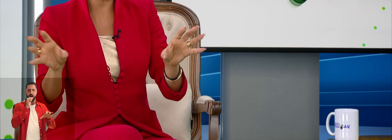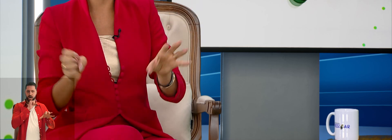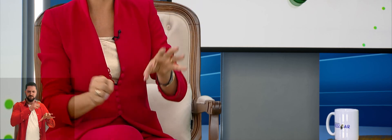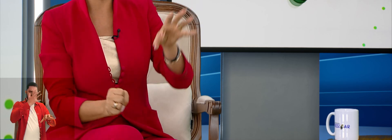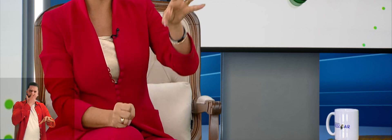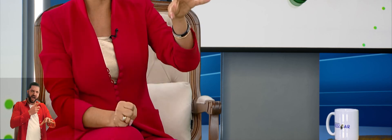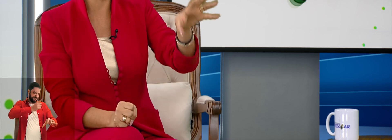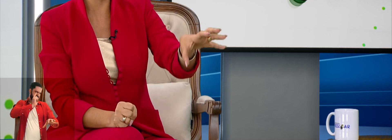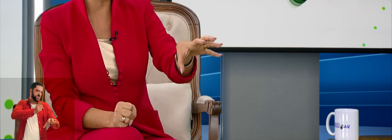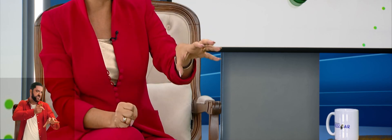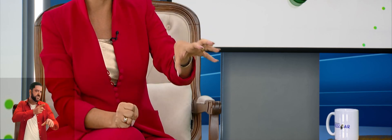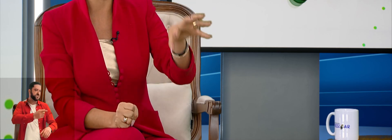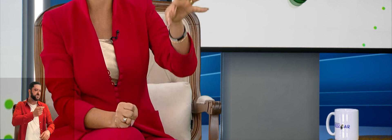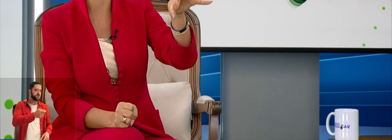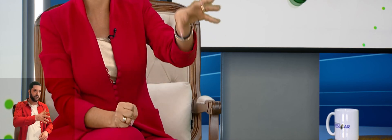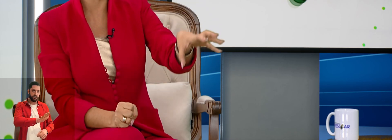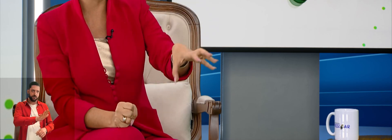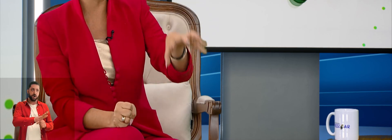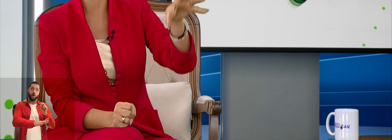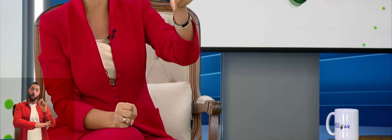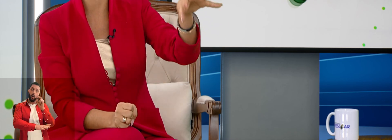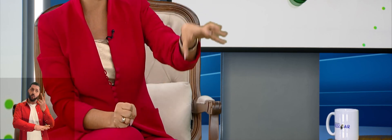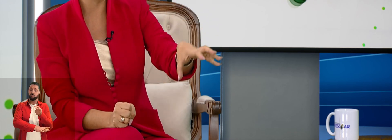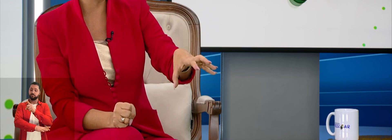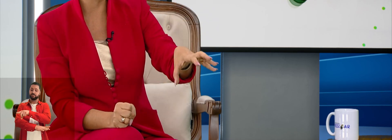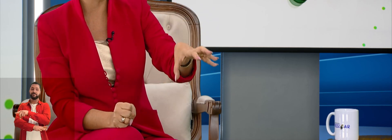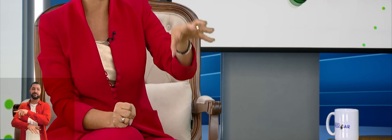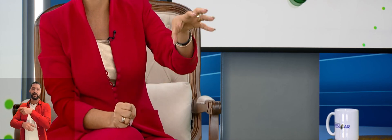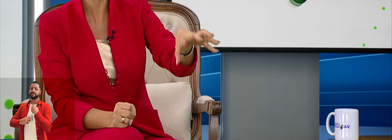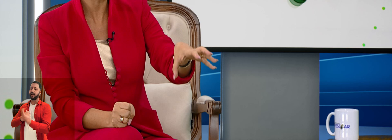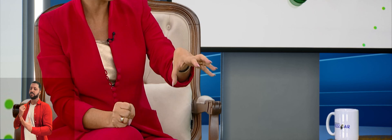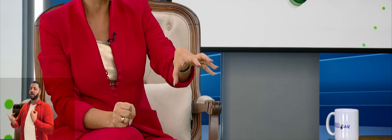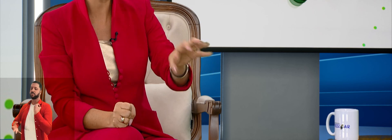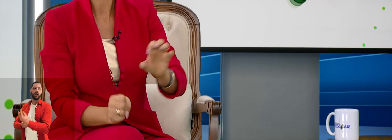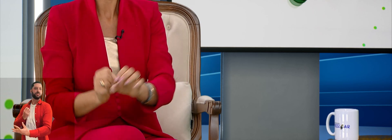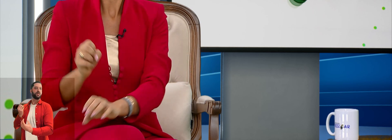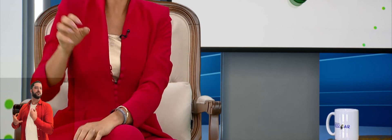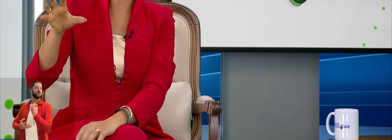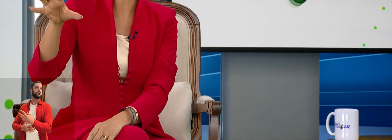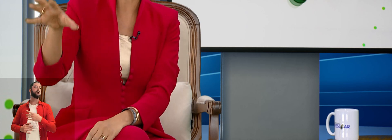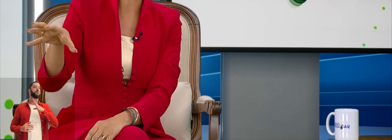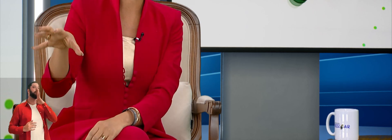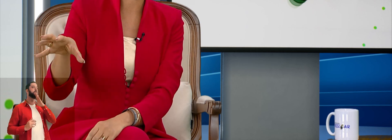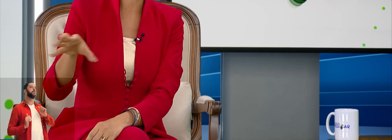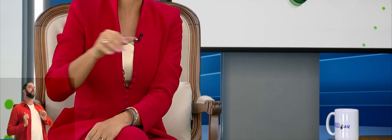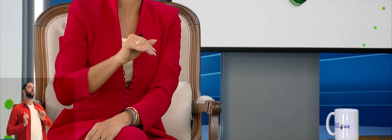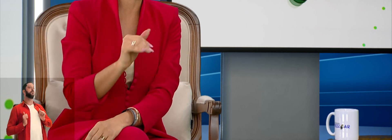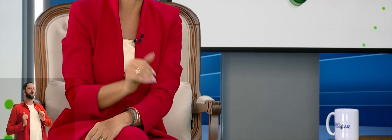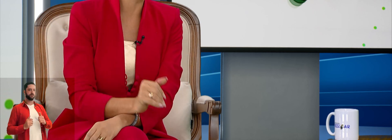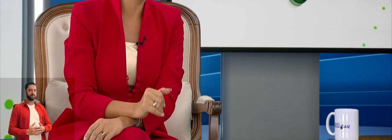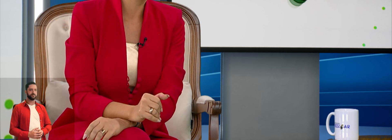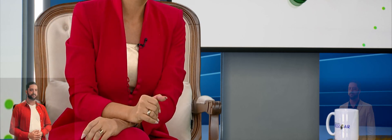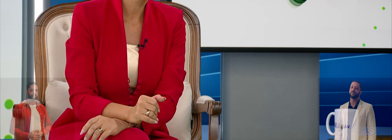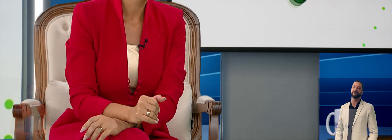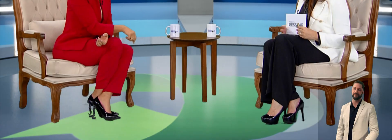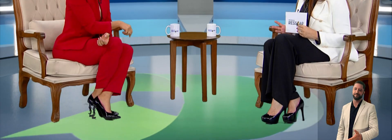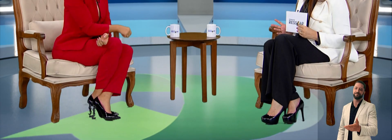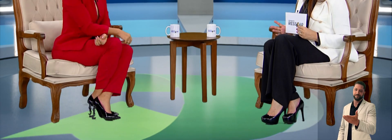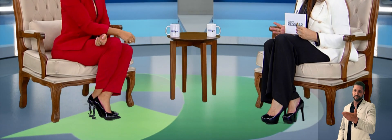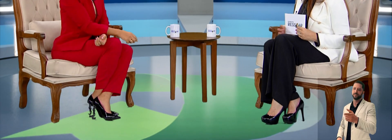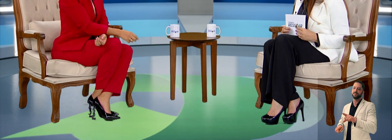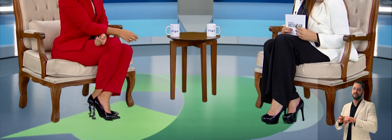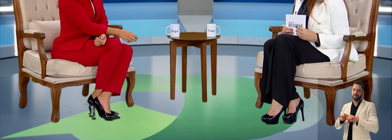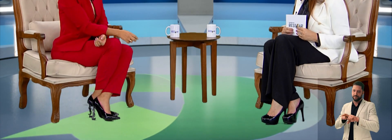duas maneiras. Ou pai muito agressivo, mãe muito brava, pai muito agressivo, autoritário. Ou um pai e uma mãe que deu tudo na mão.